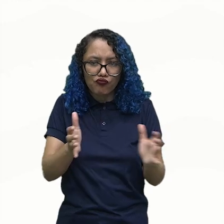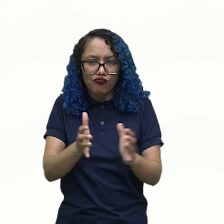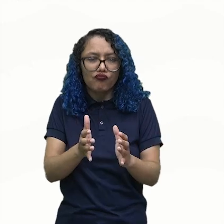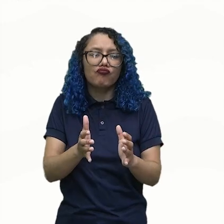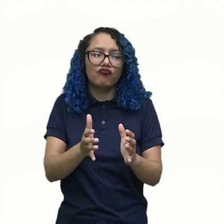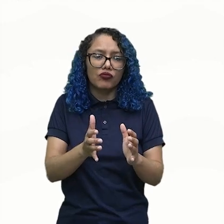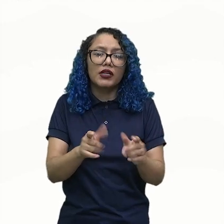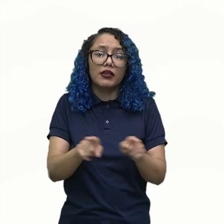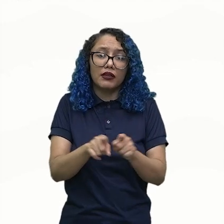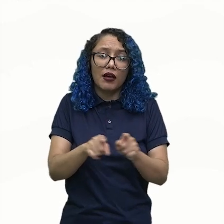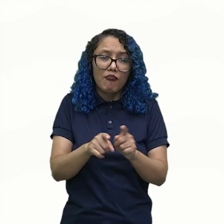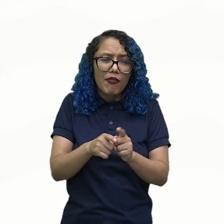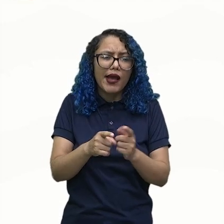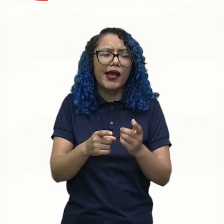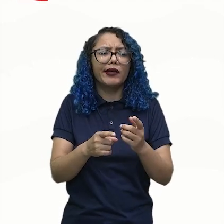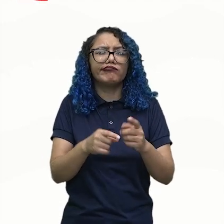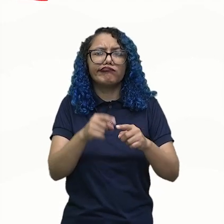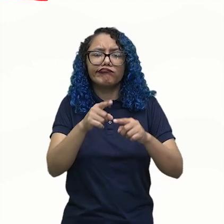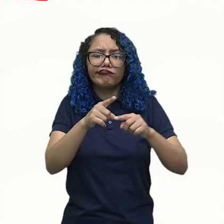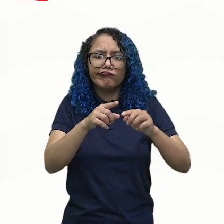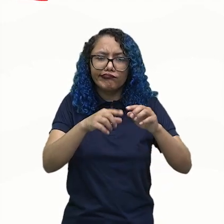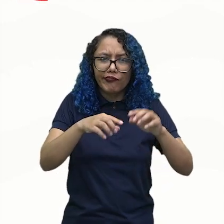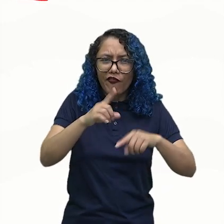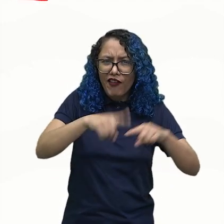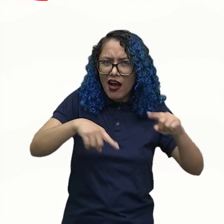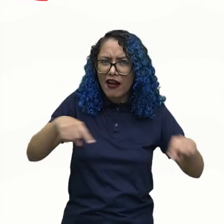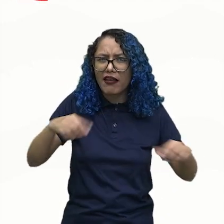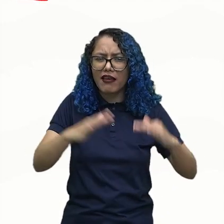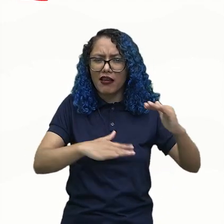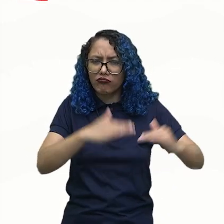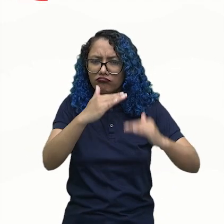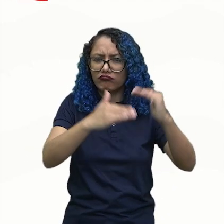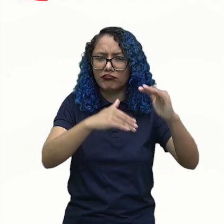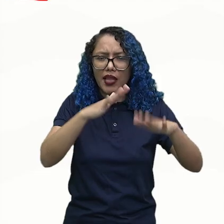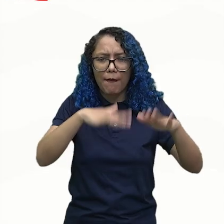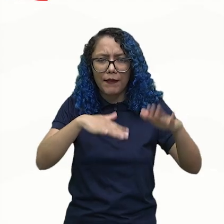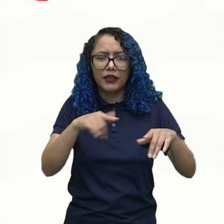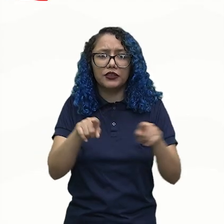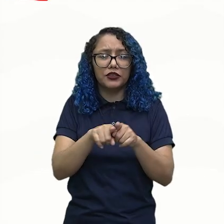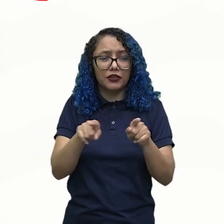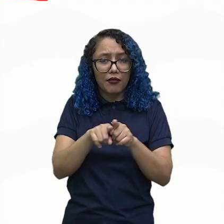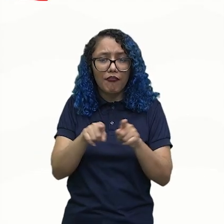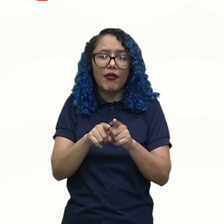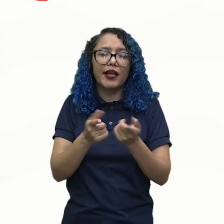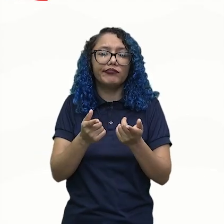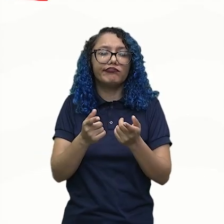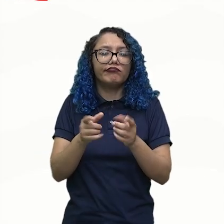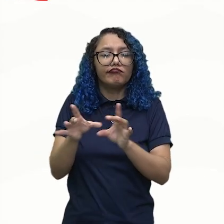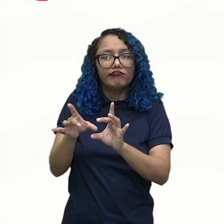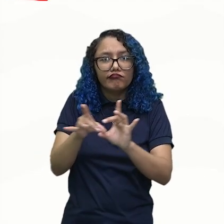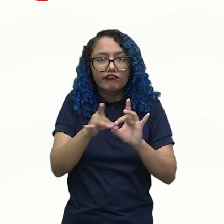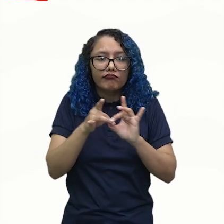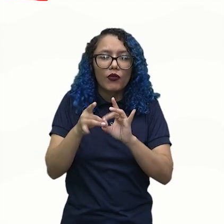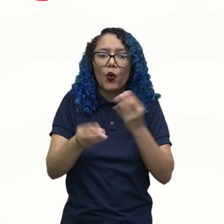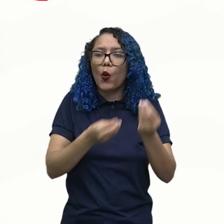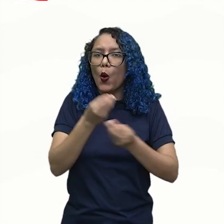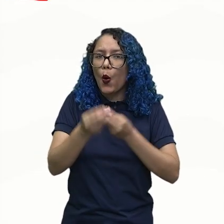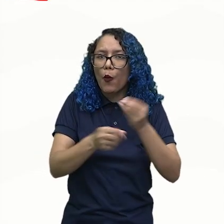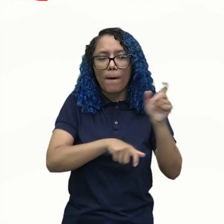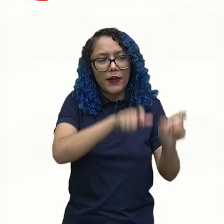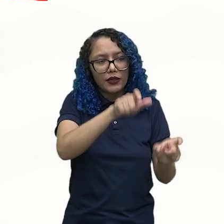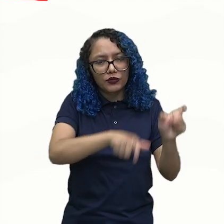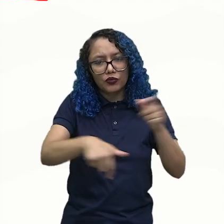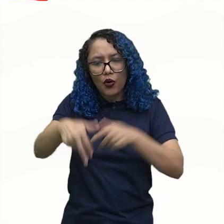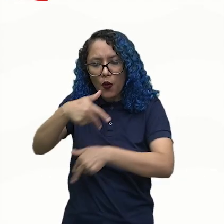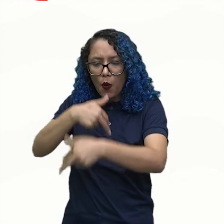de desenvolvimento e estão interligadas devido ao fluxo de pessoas, bens e serviços. E quem faz esse fluxo de